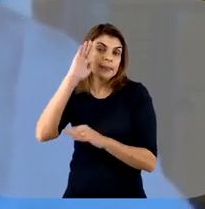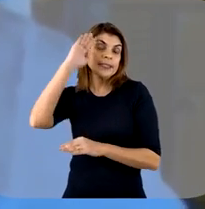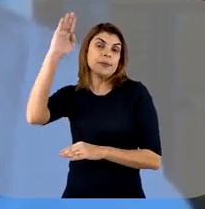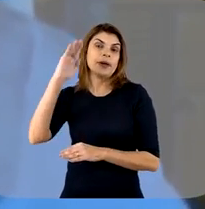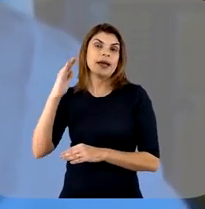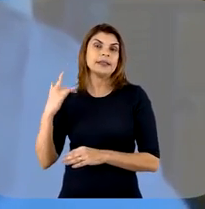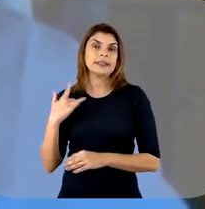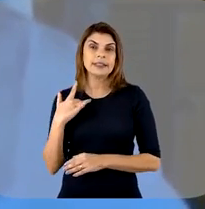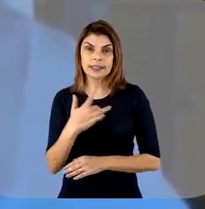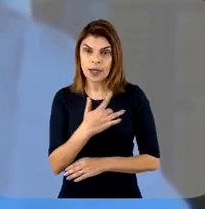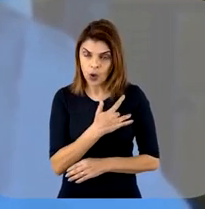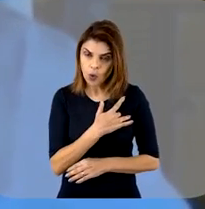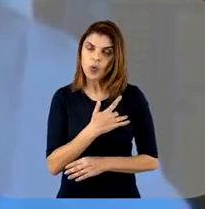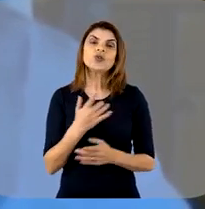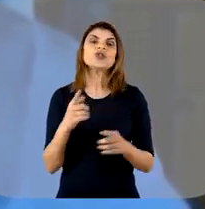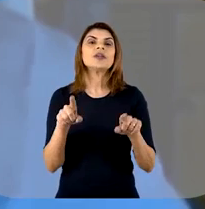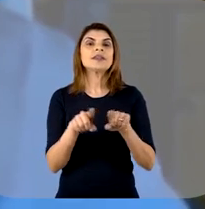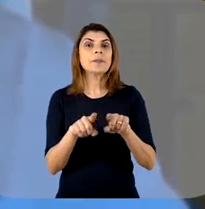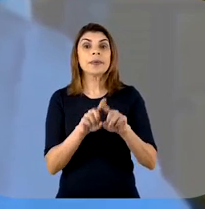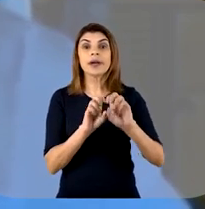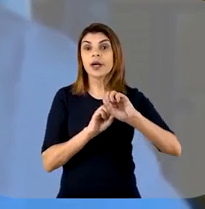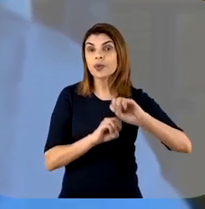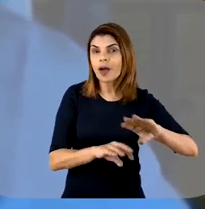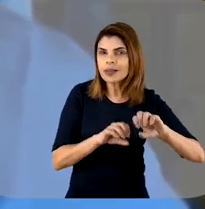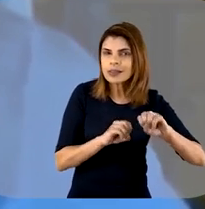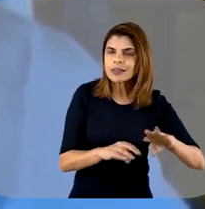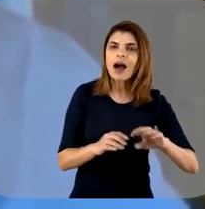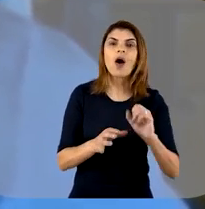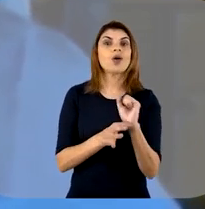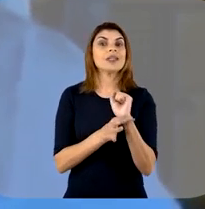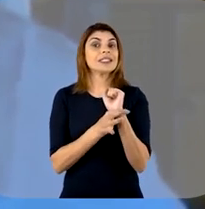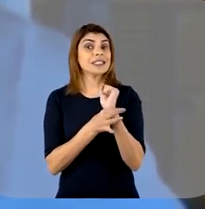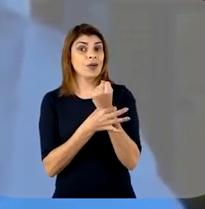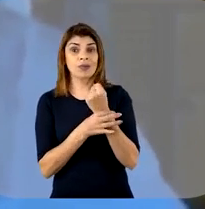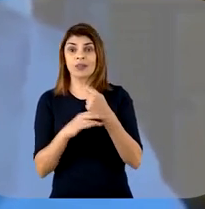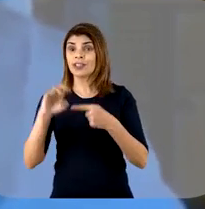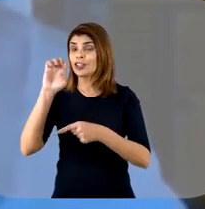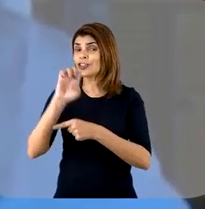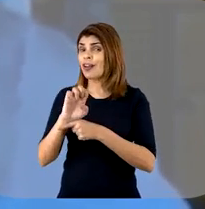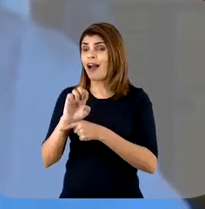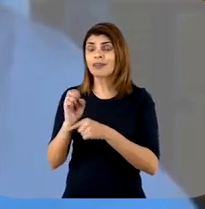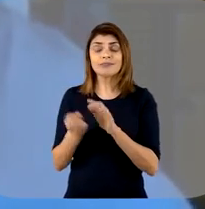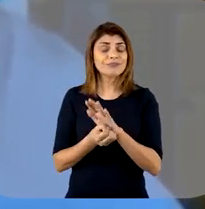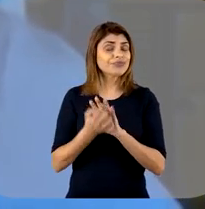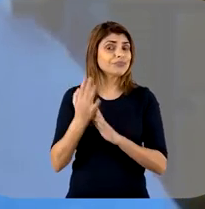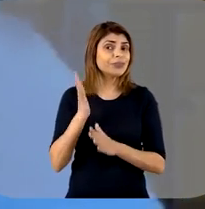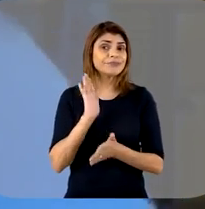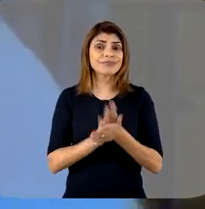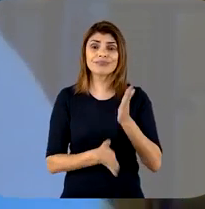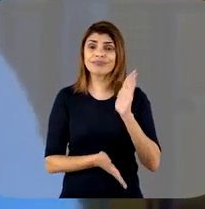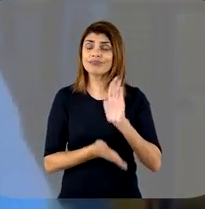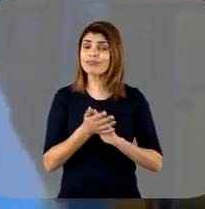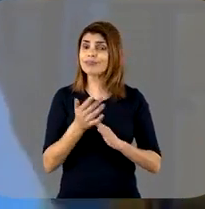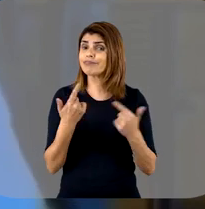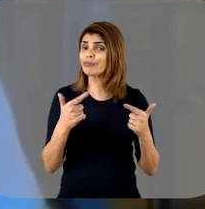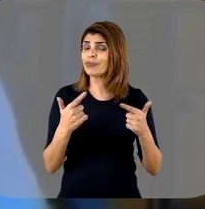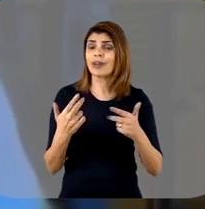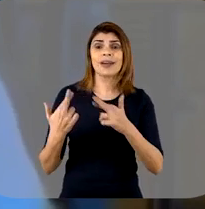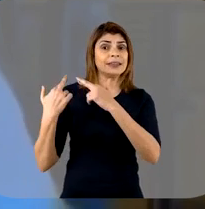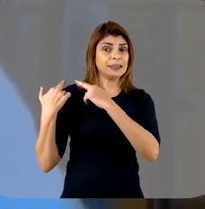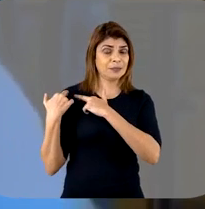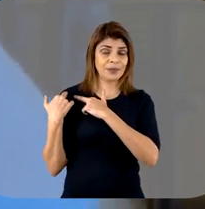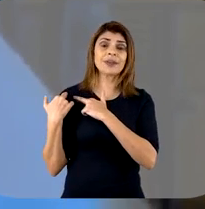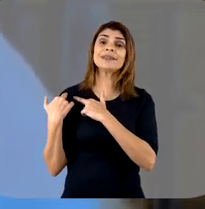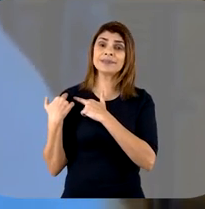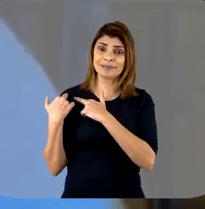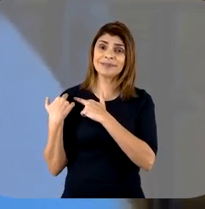sociedade, principalmente no campo da saúde, no campo da educação, no campo da segurança, né? Isso é um debate grande,